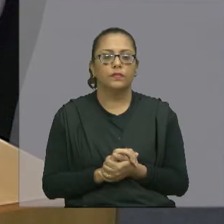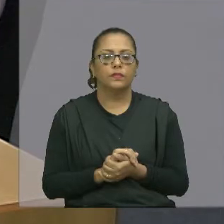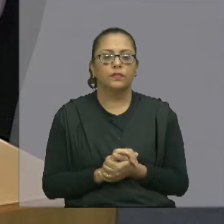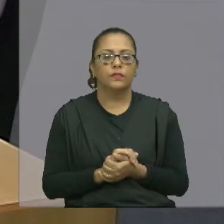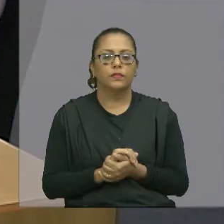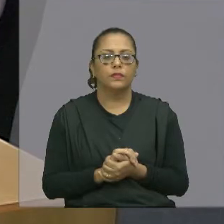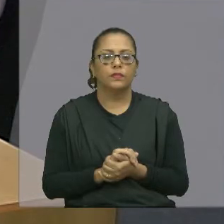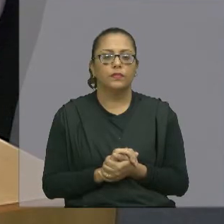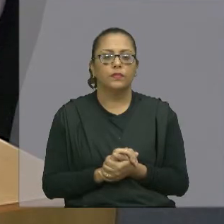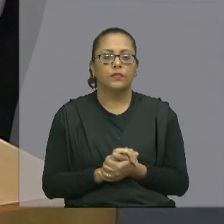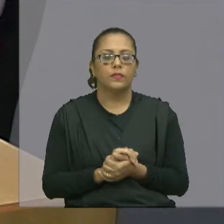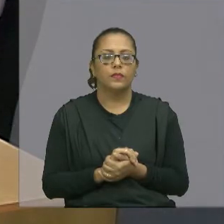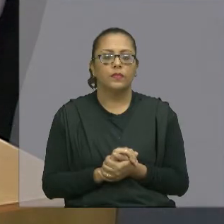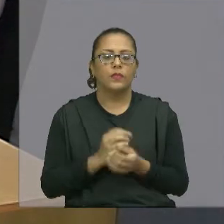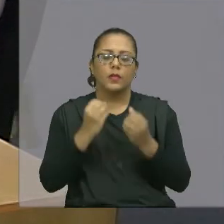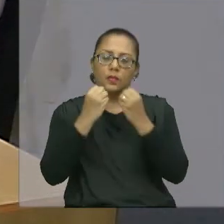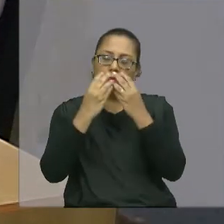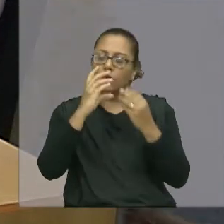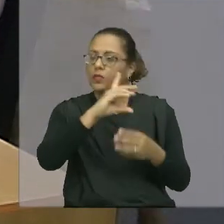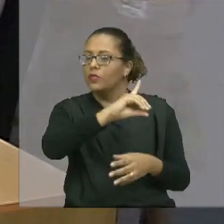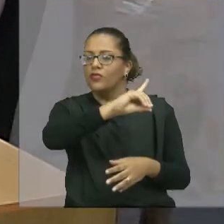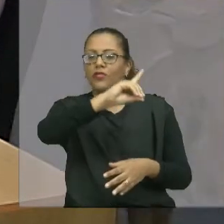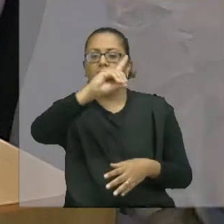Bom dia a todos e a todas.